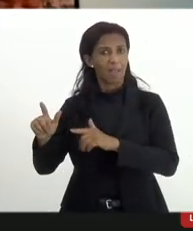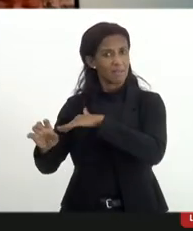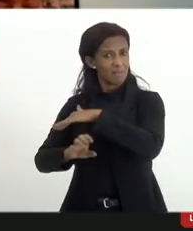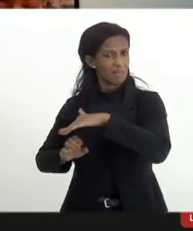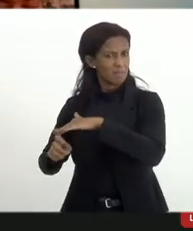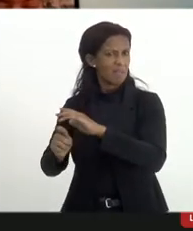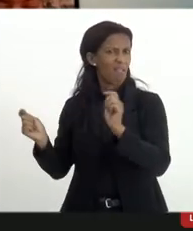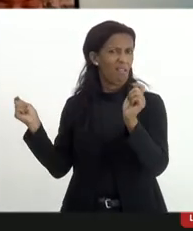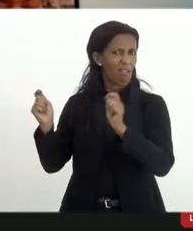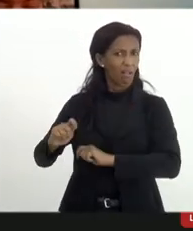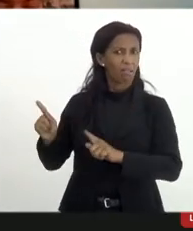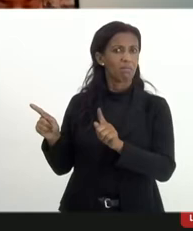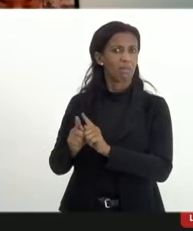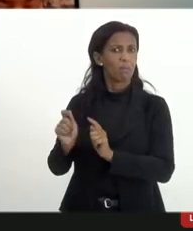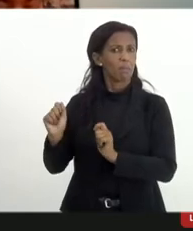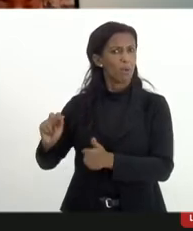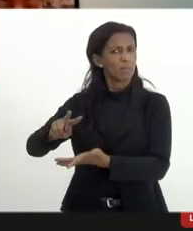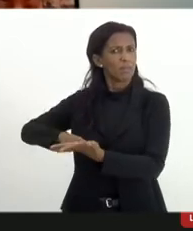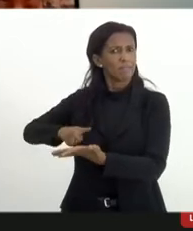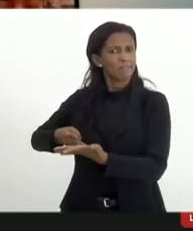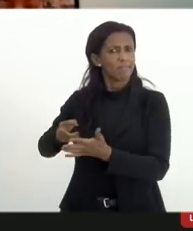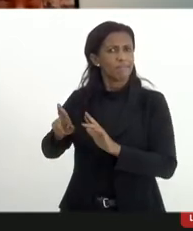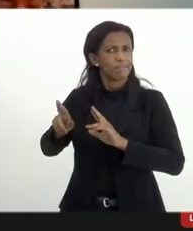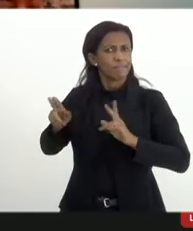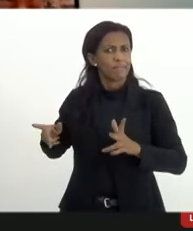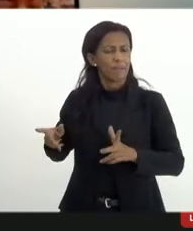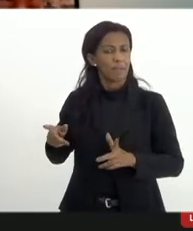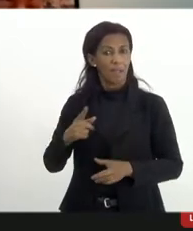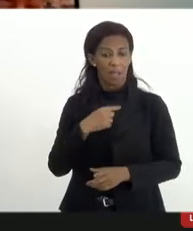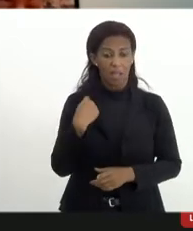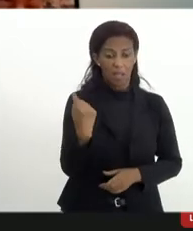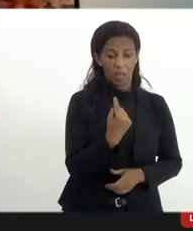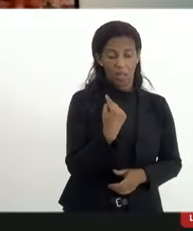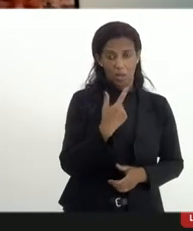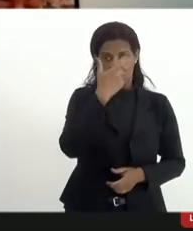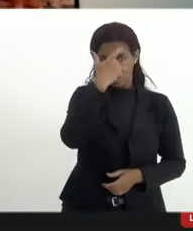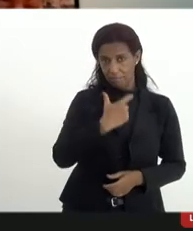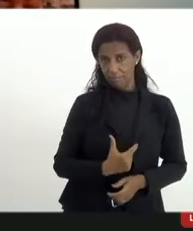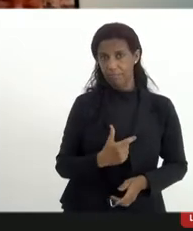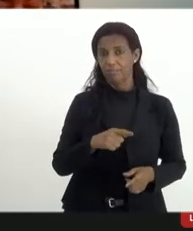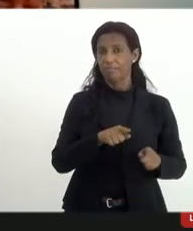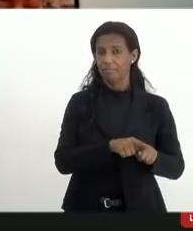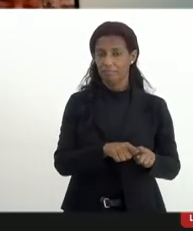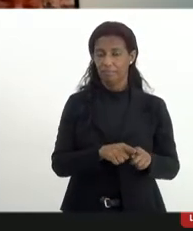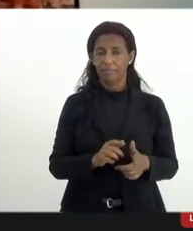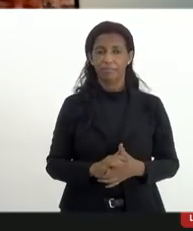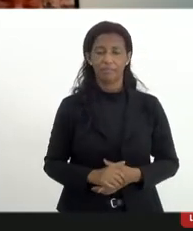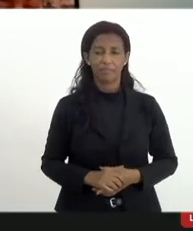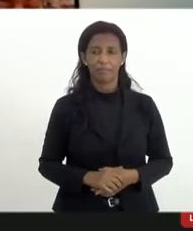também as interpretações delas em relação aos nossos atos normativos. Então,